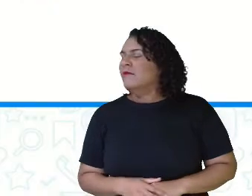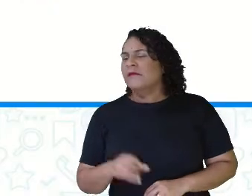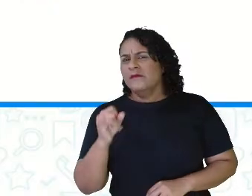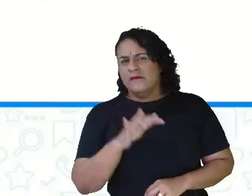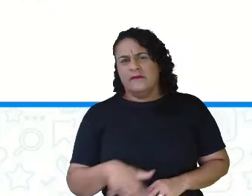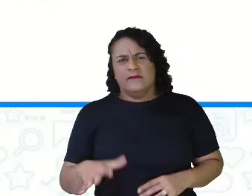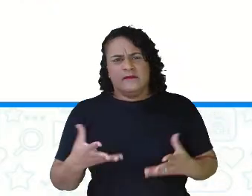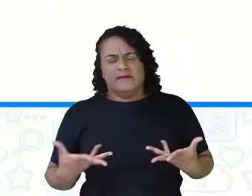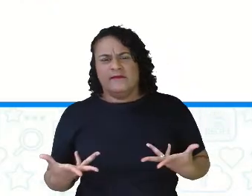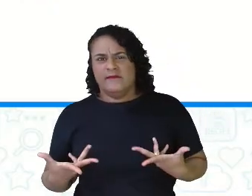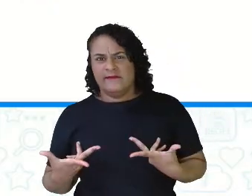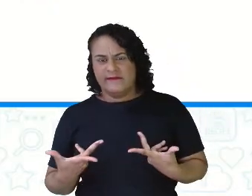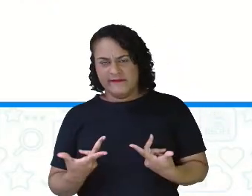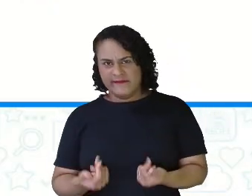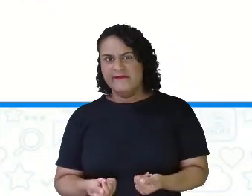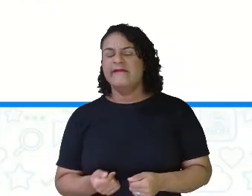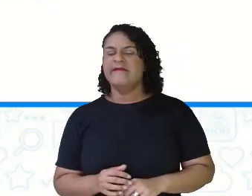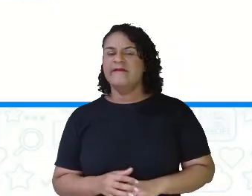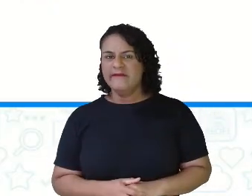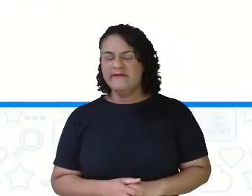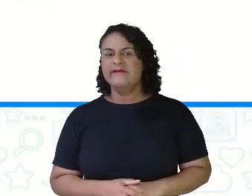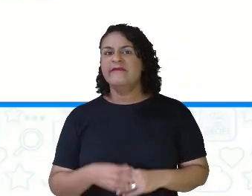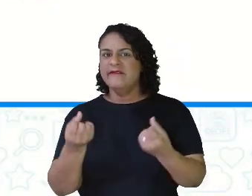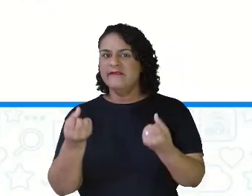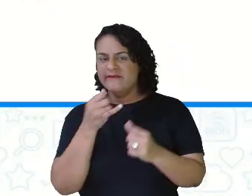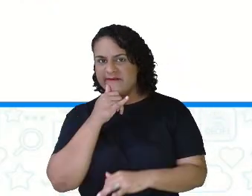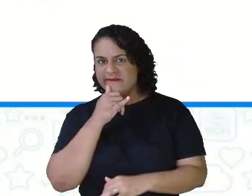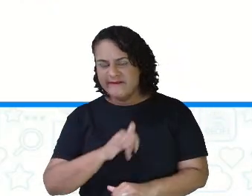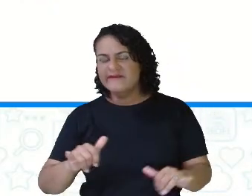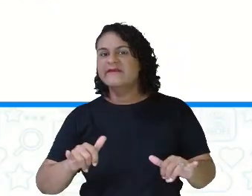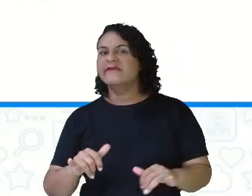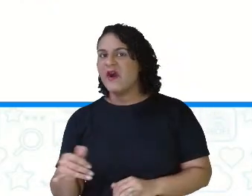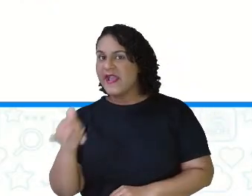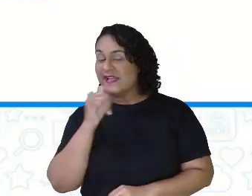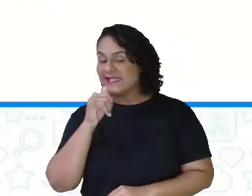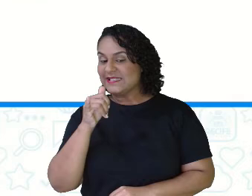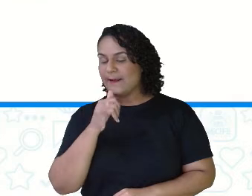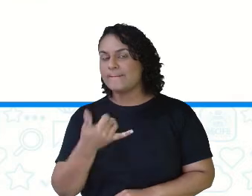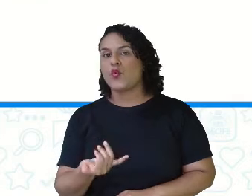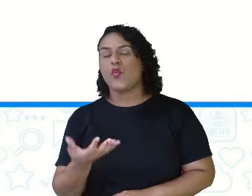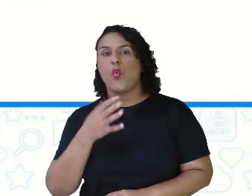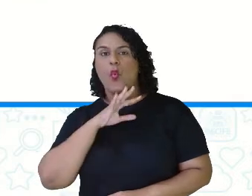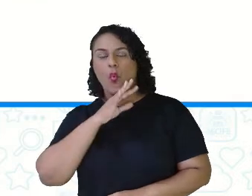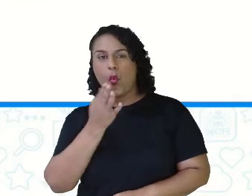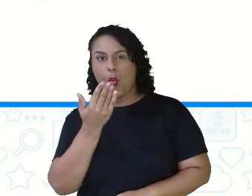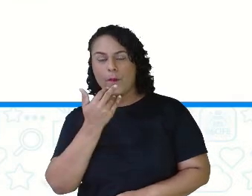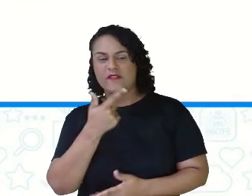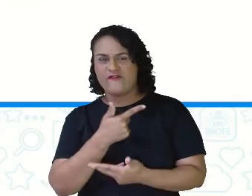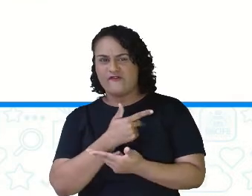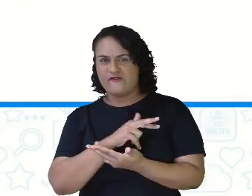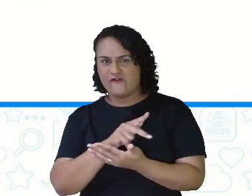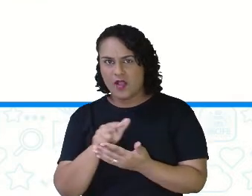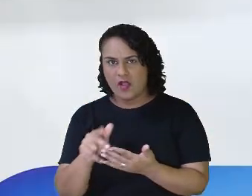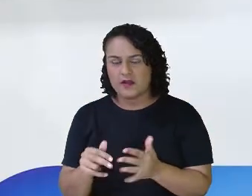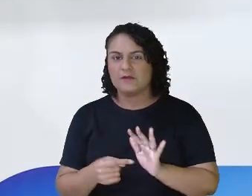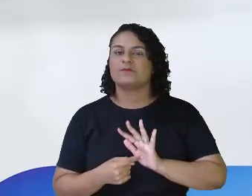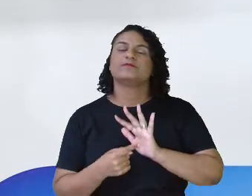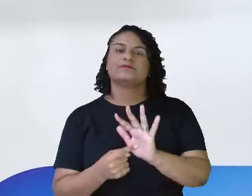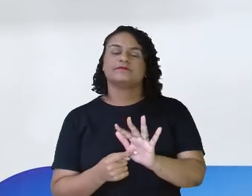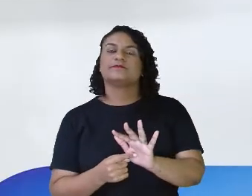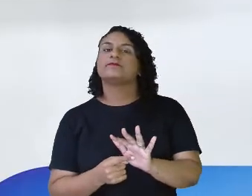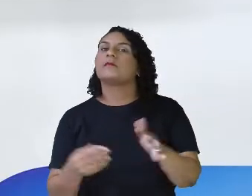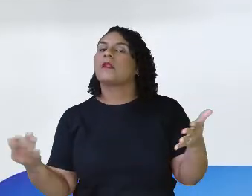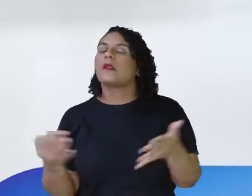Eu disse que hoje eu traria muitos exemplos de comida e não foi em vão. Dessa vez eu trouxe só